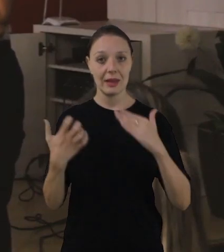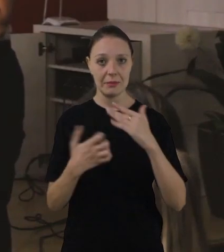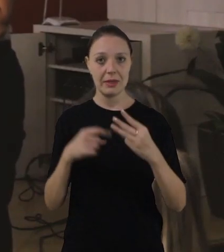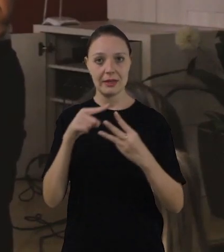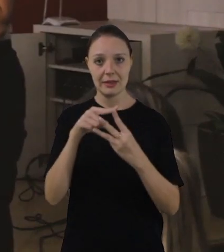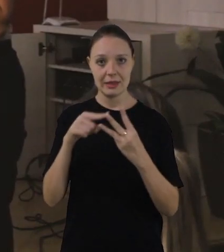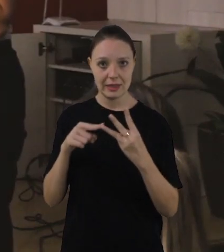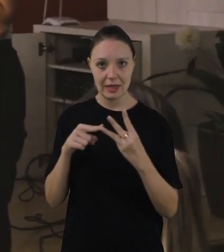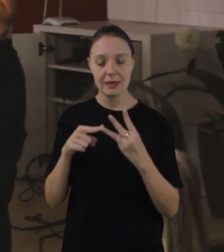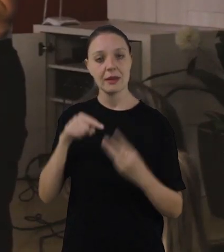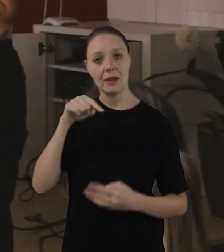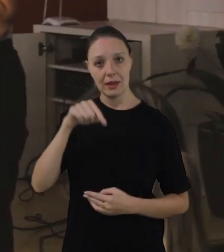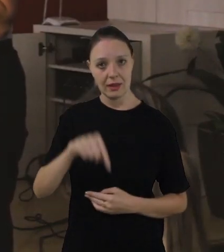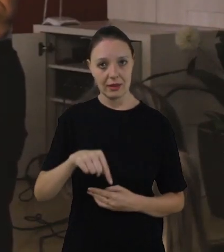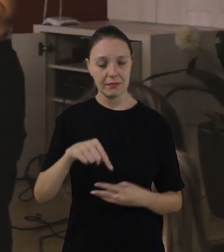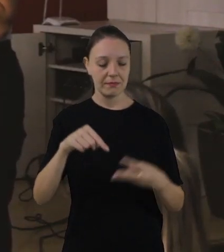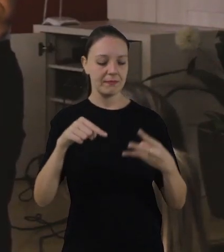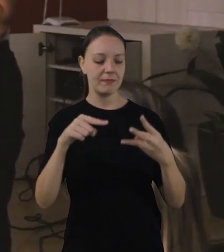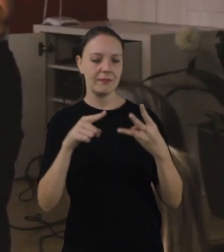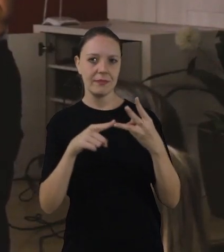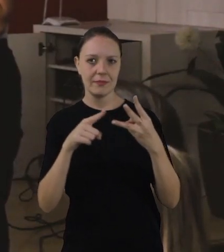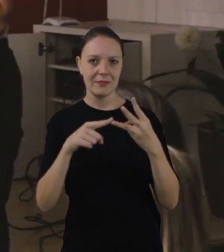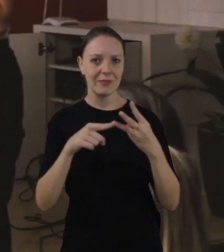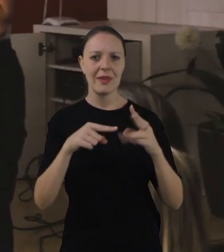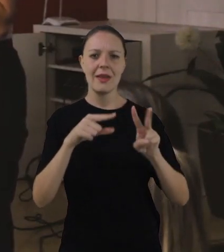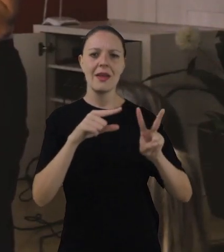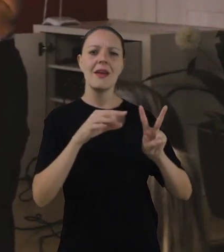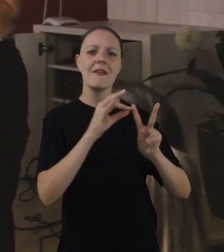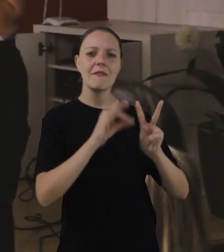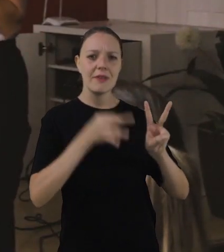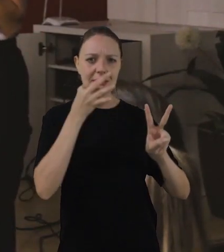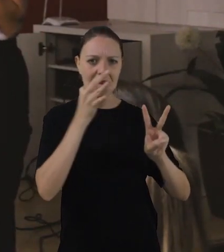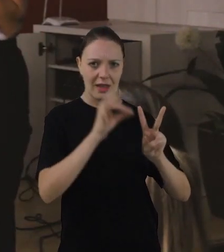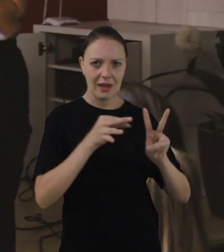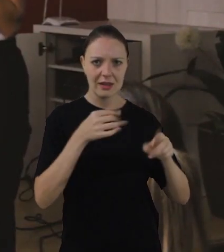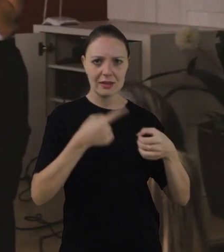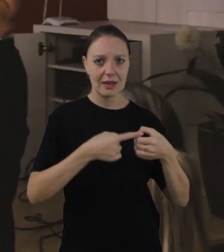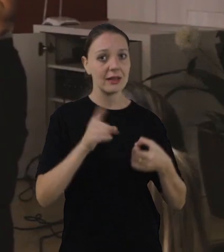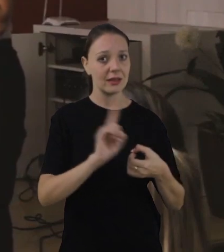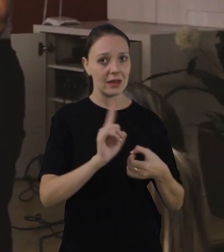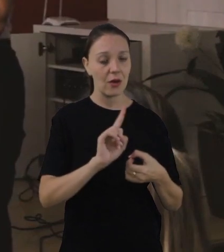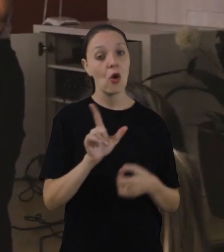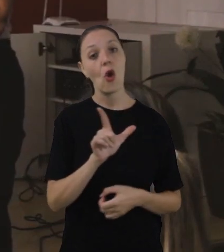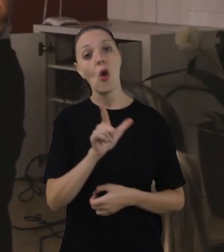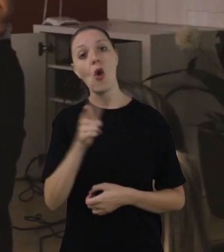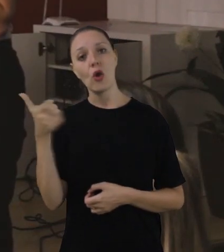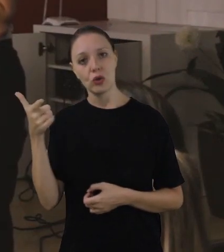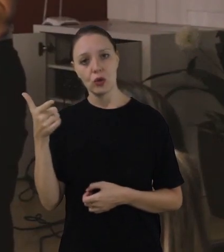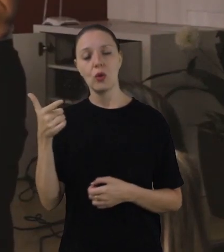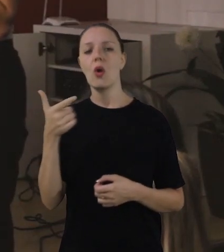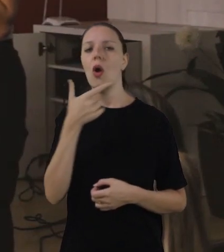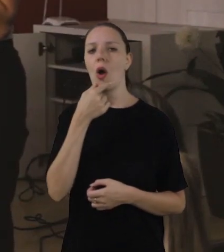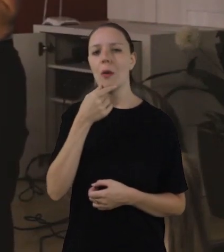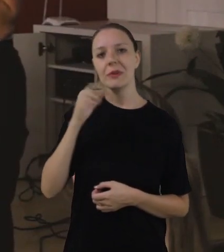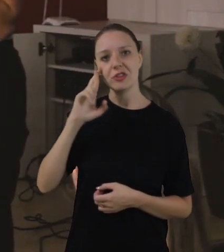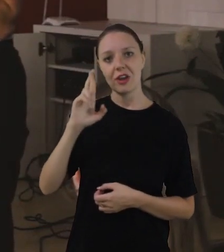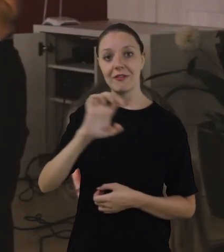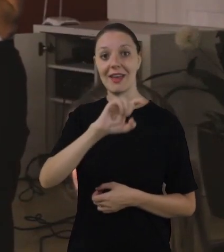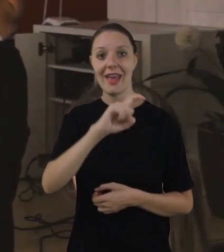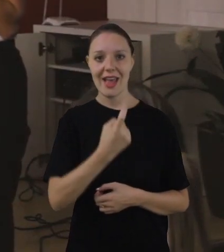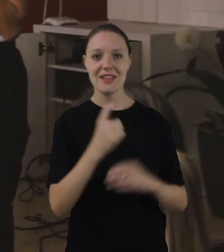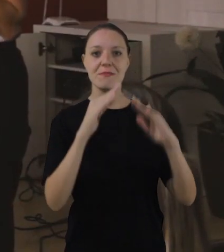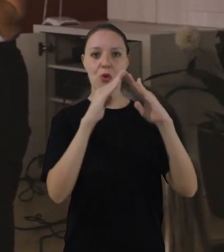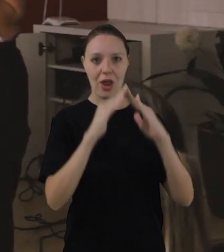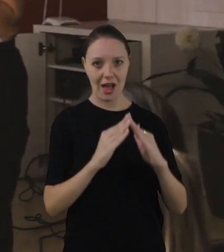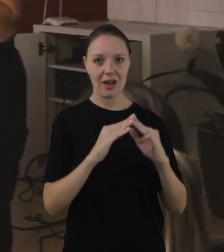aqui de Videira, a Granja Faria é do Ricardo Faria, que era daqui, e montou a empresa de ovos. Eles